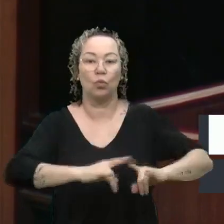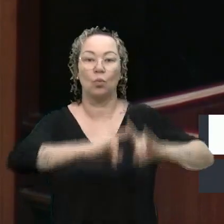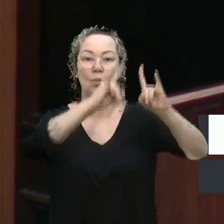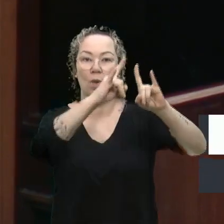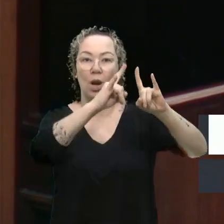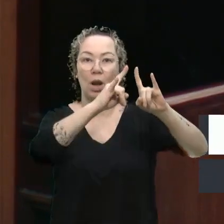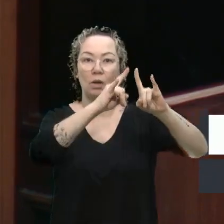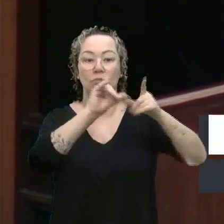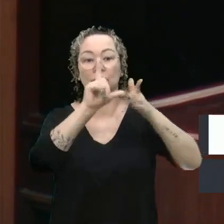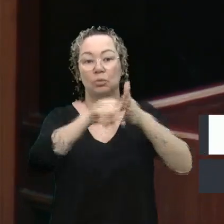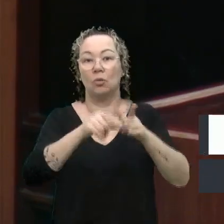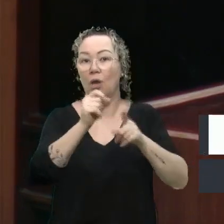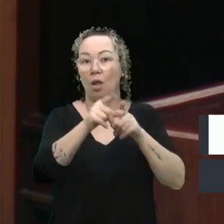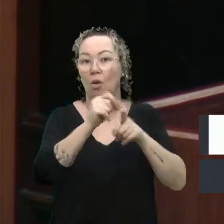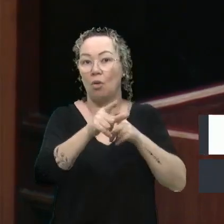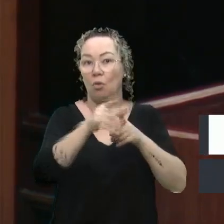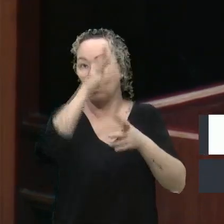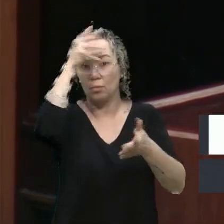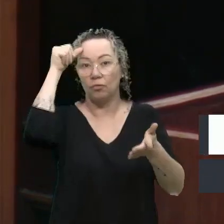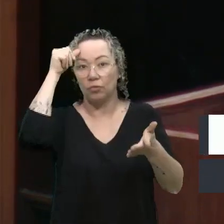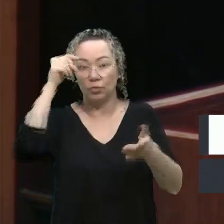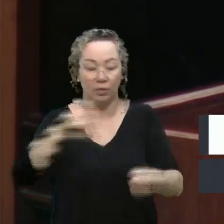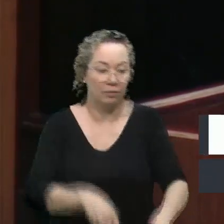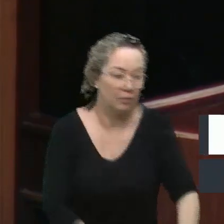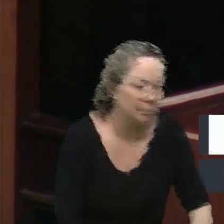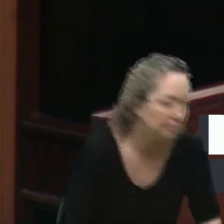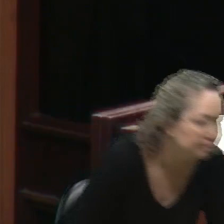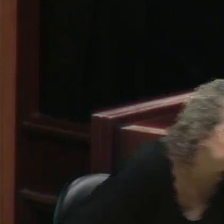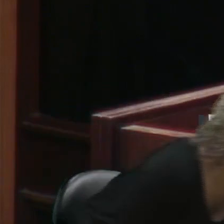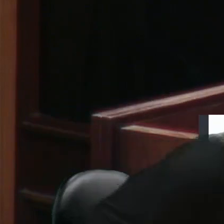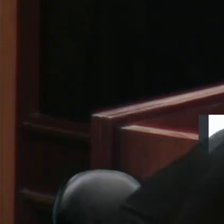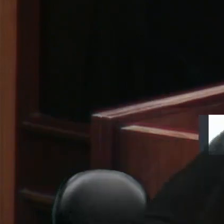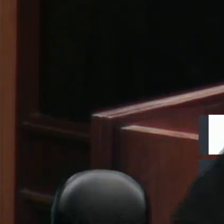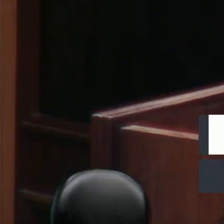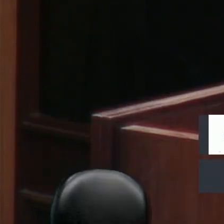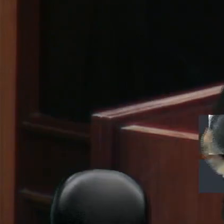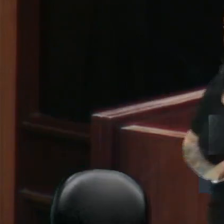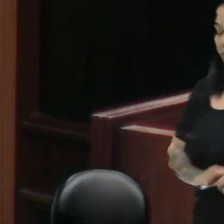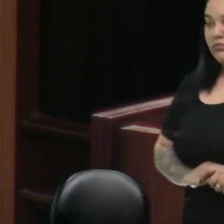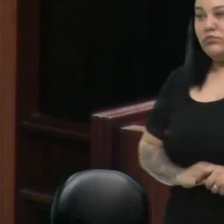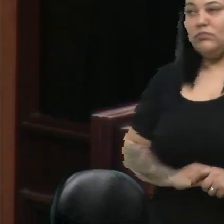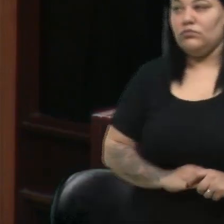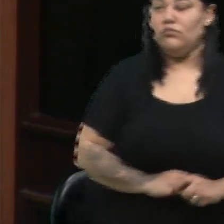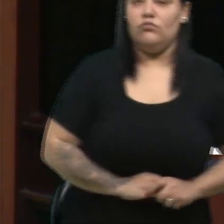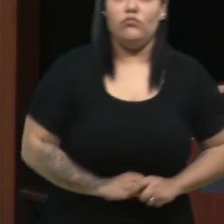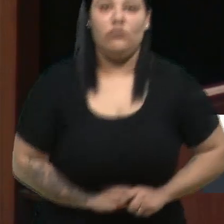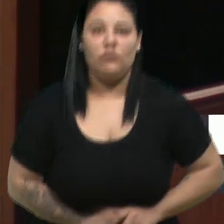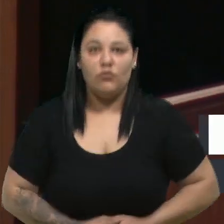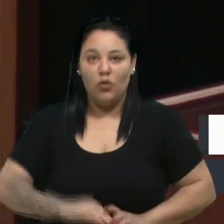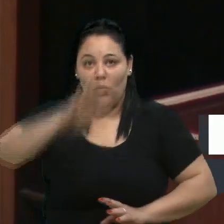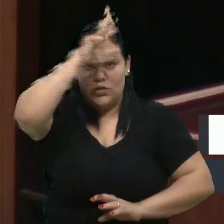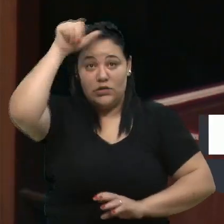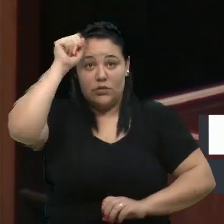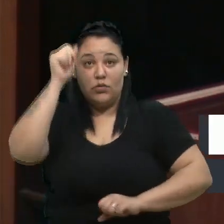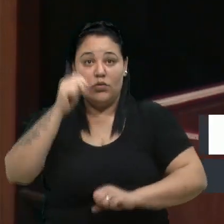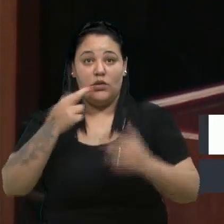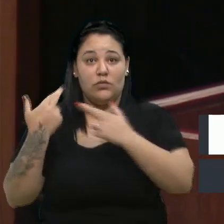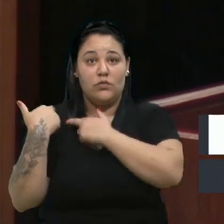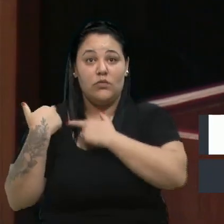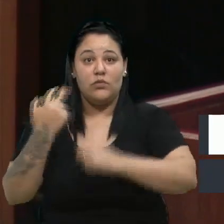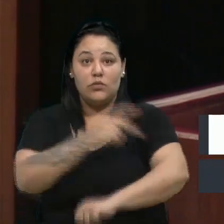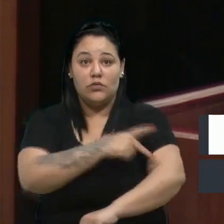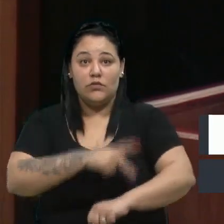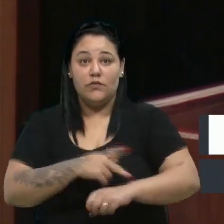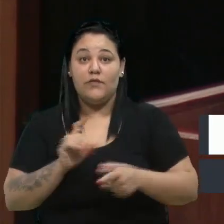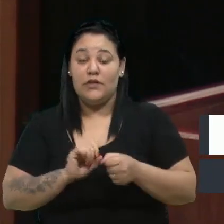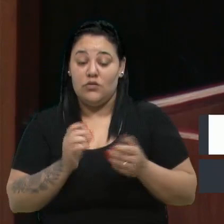locaria para o município, onde o município ficaria com a pedagogia. Eu acho que dá para nós fazer um estudo que, a curto